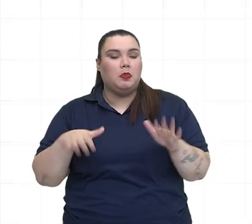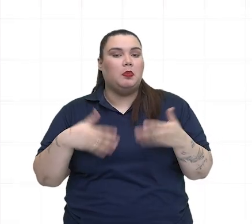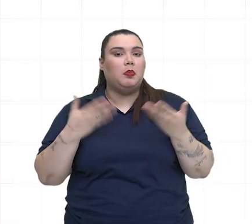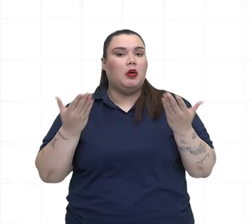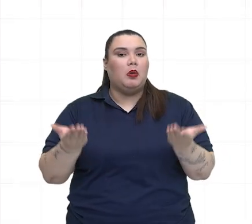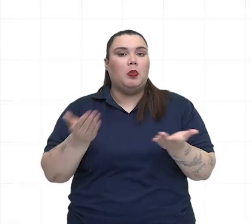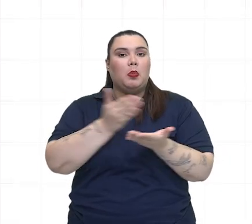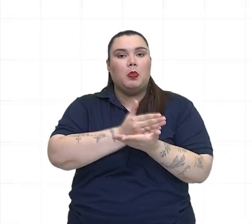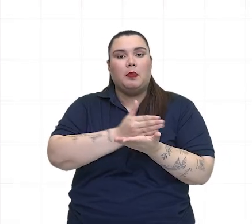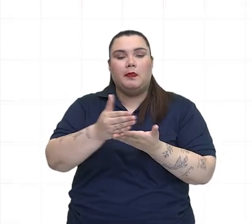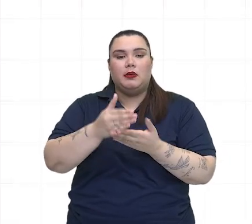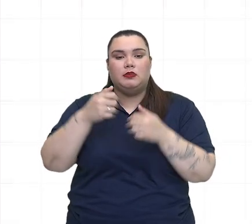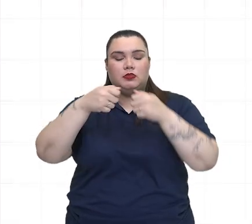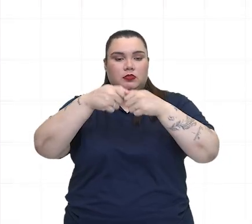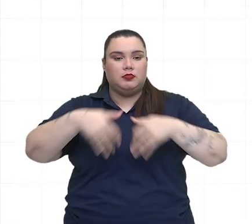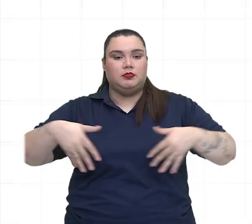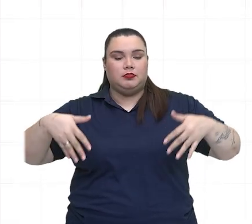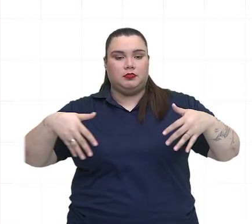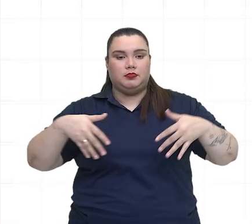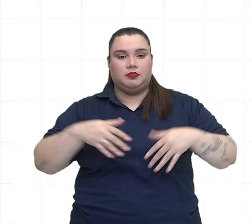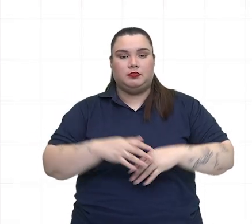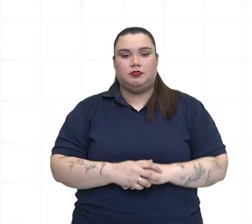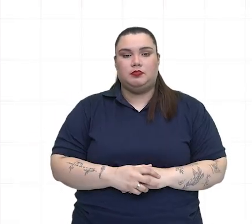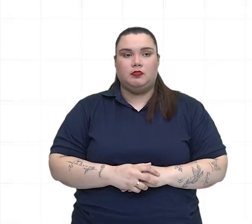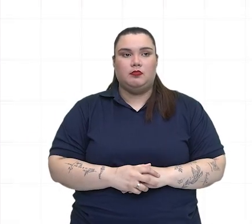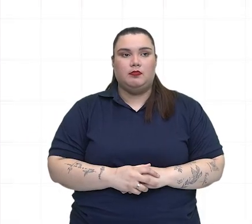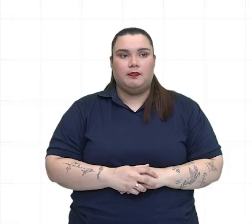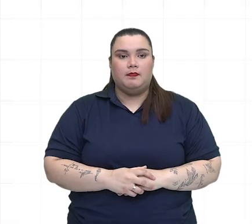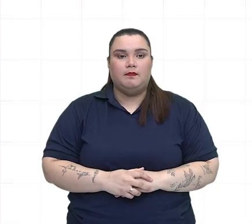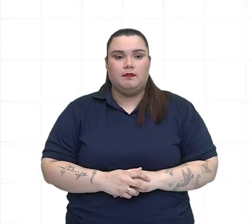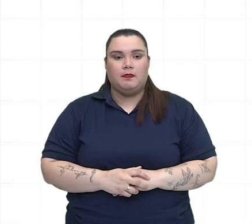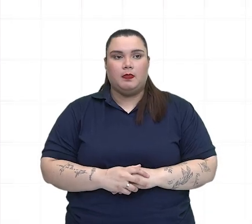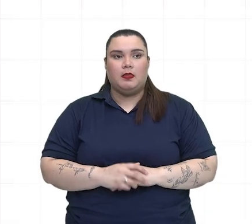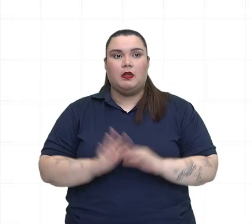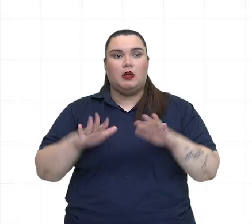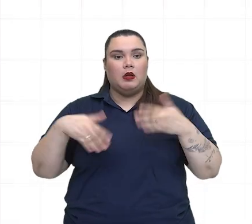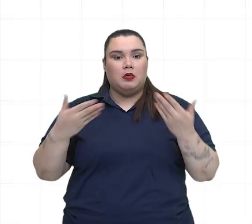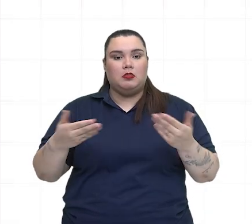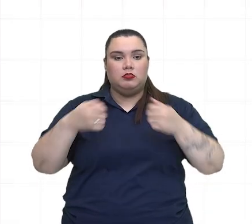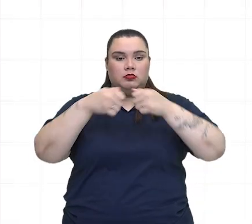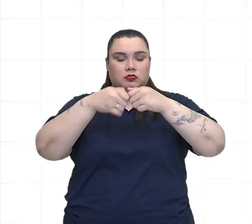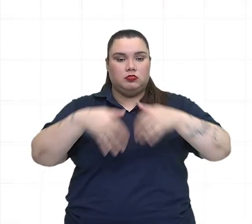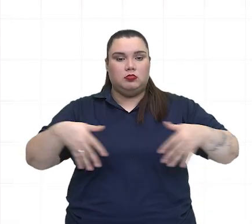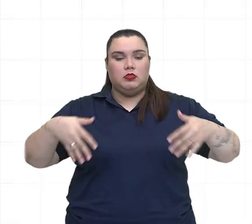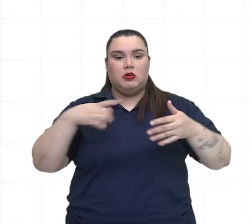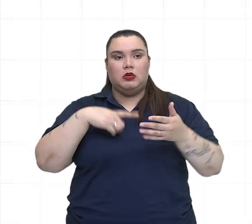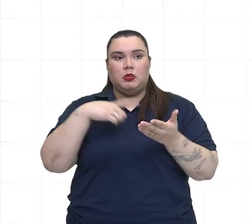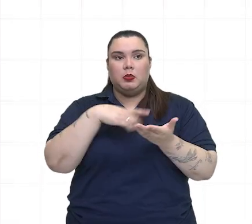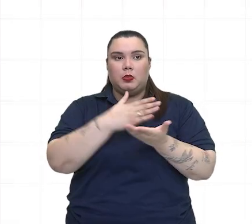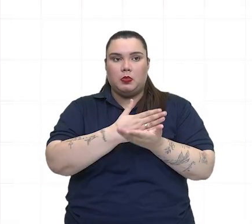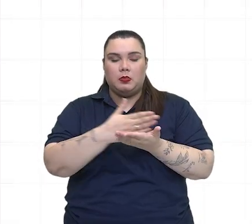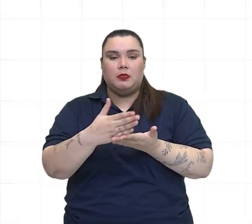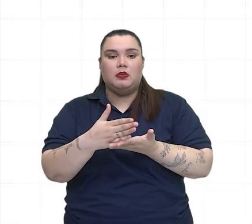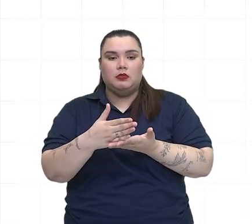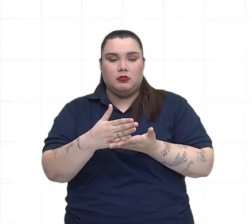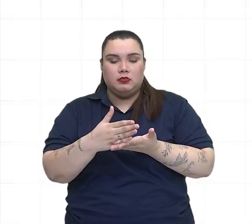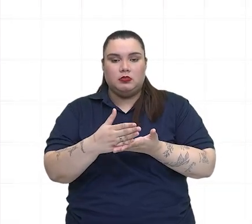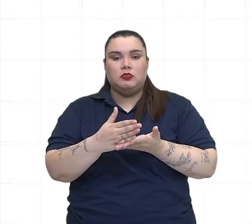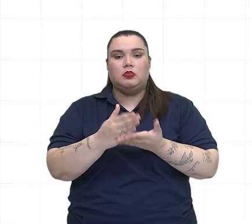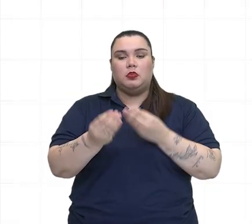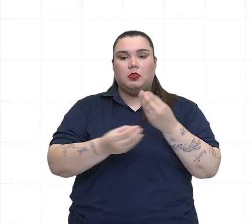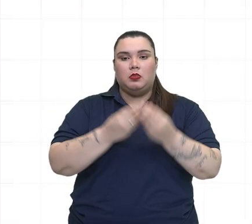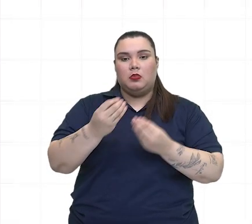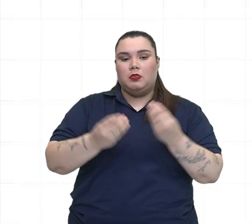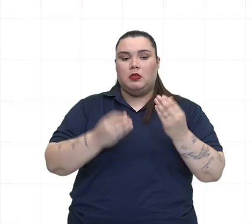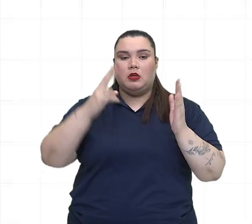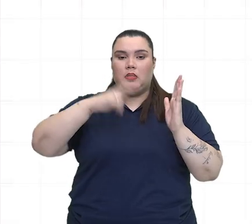ponto inicial de um fluxograma? Então, o fluxograma sempre possui um início, um